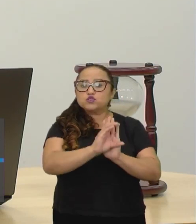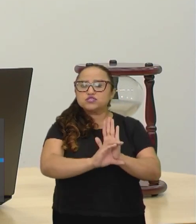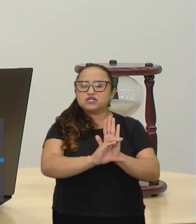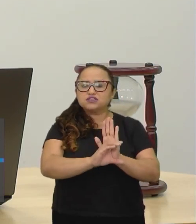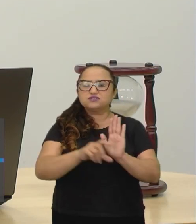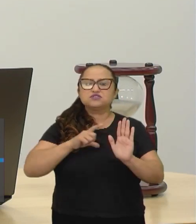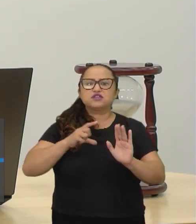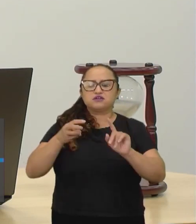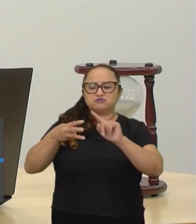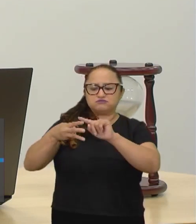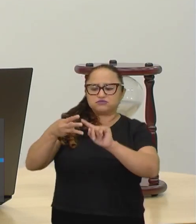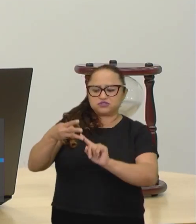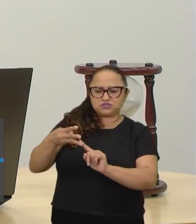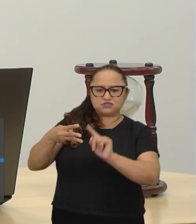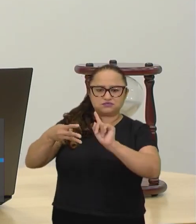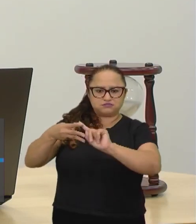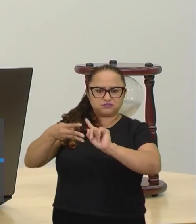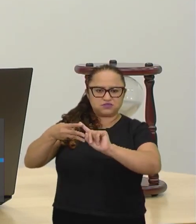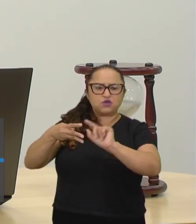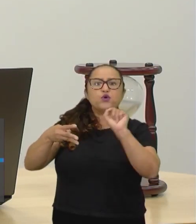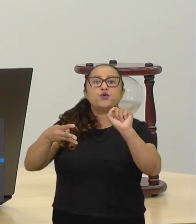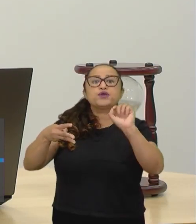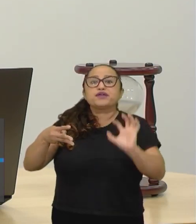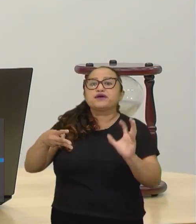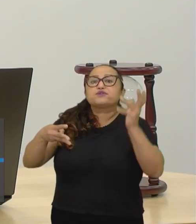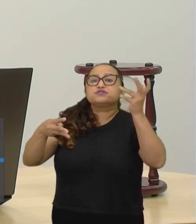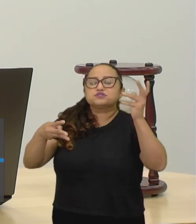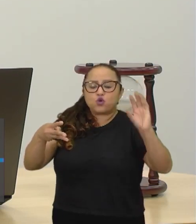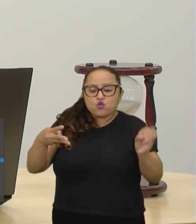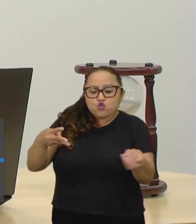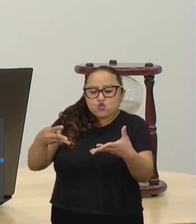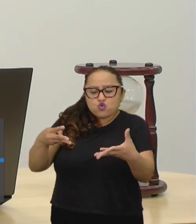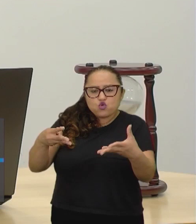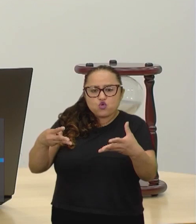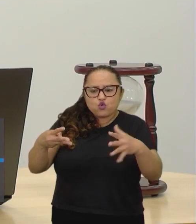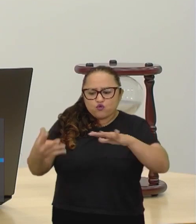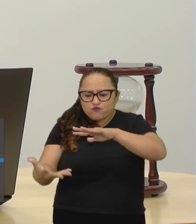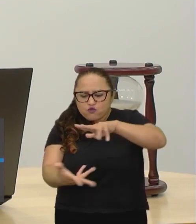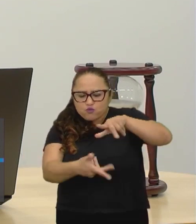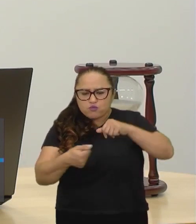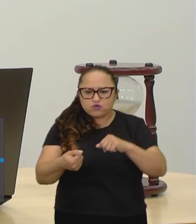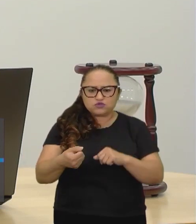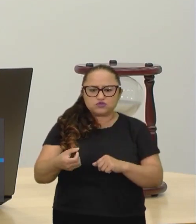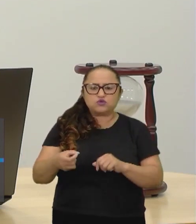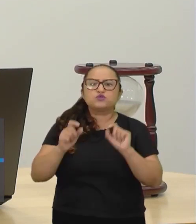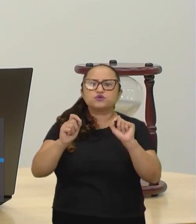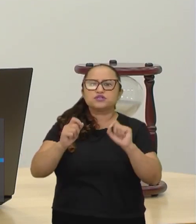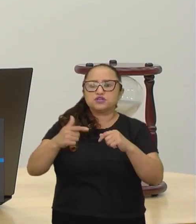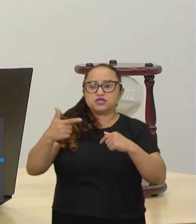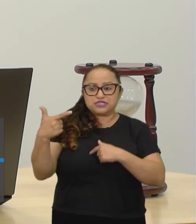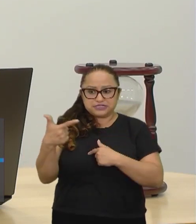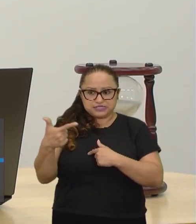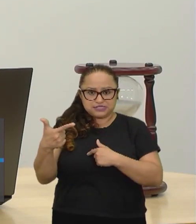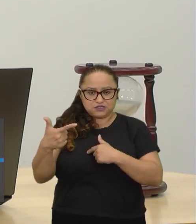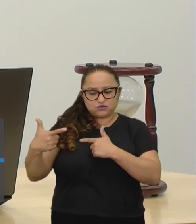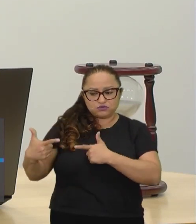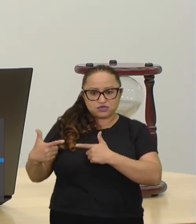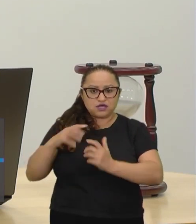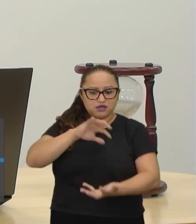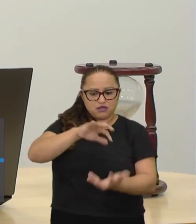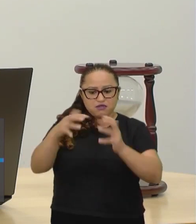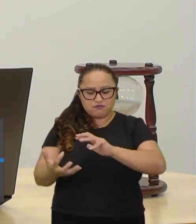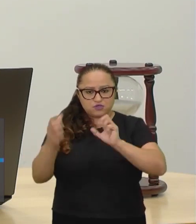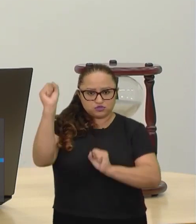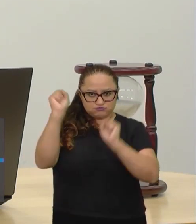3 M's, que quais são as novas demandas deste novo mundo, né? Do mundo durante a segunda